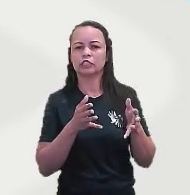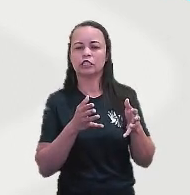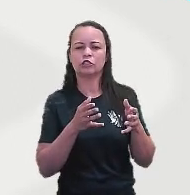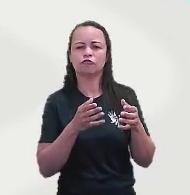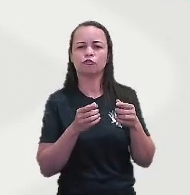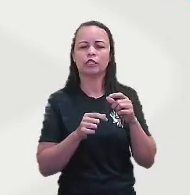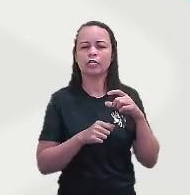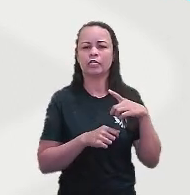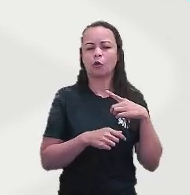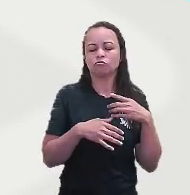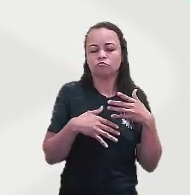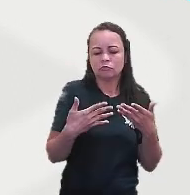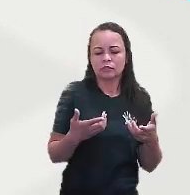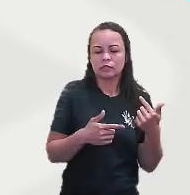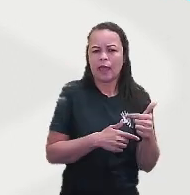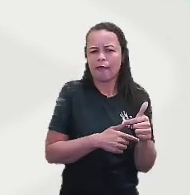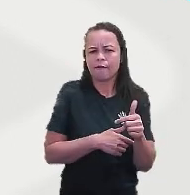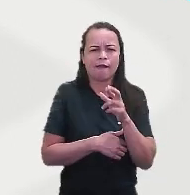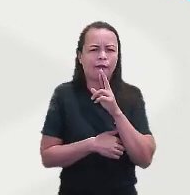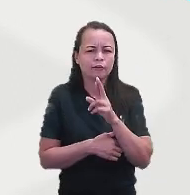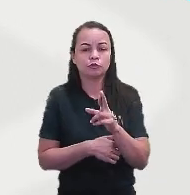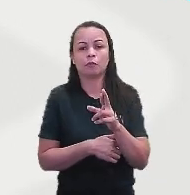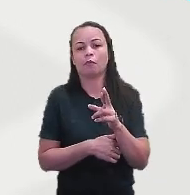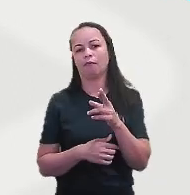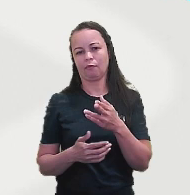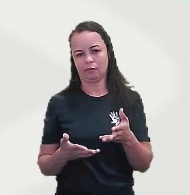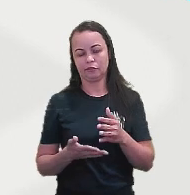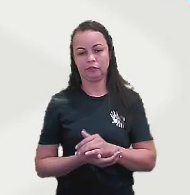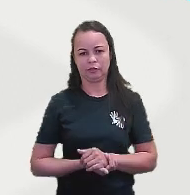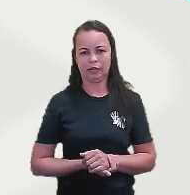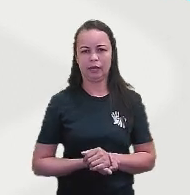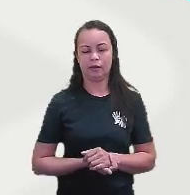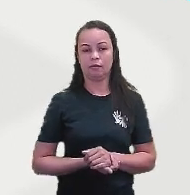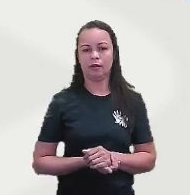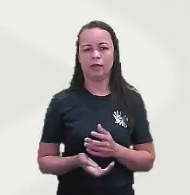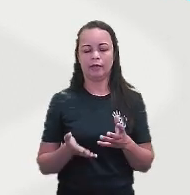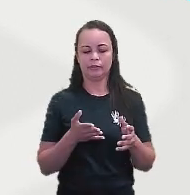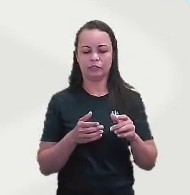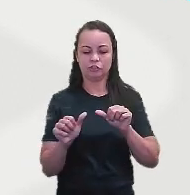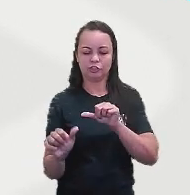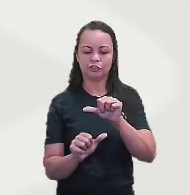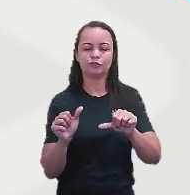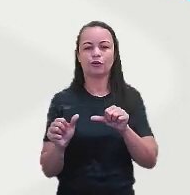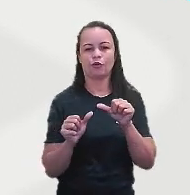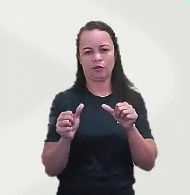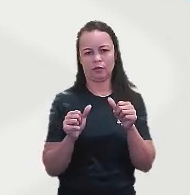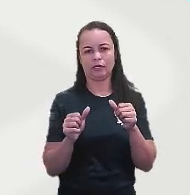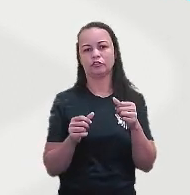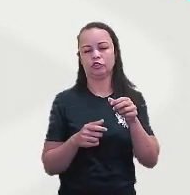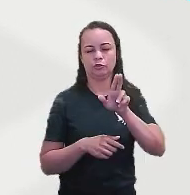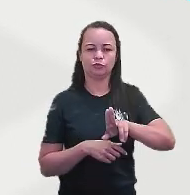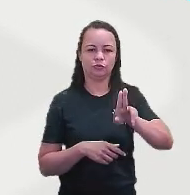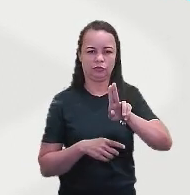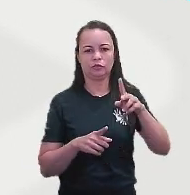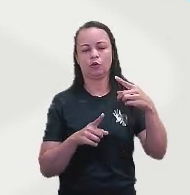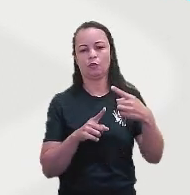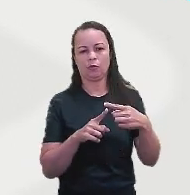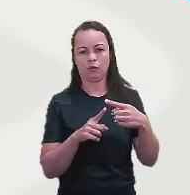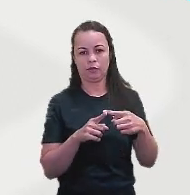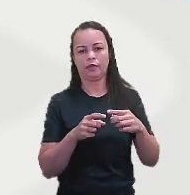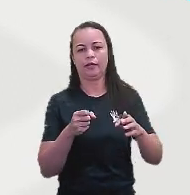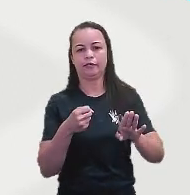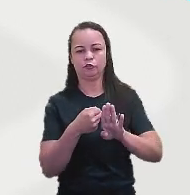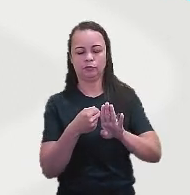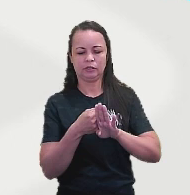não há nenhuma razão. Quando a gente troca também e se encaixa, a gente vai utilizar esse porquê